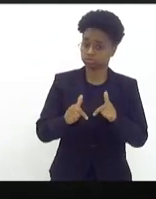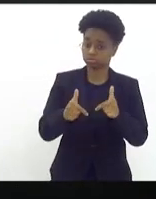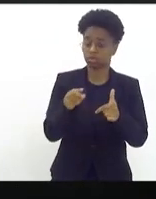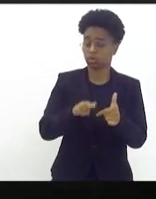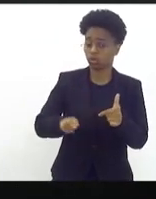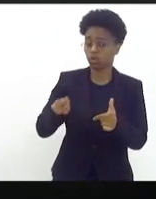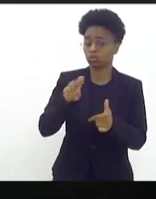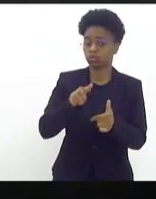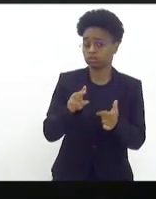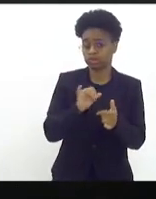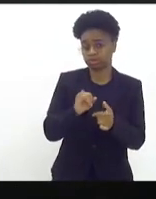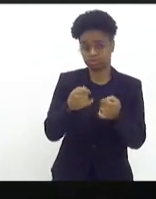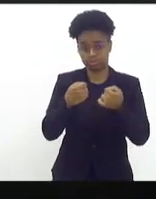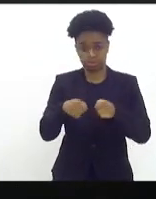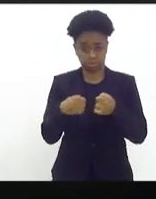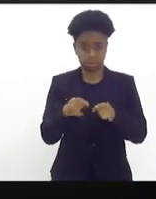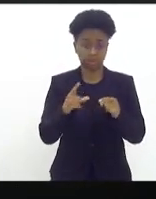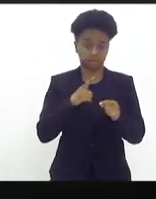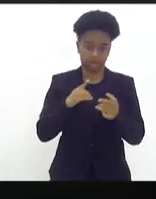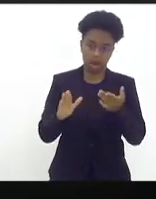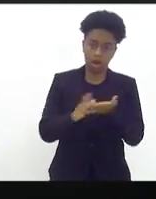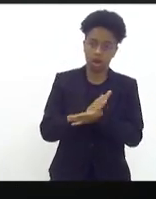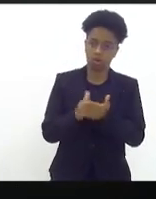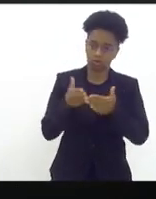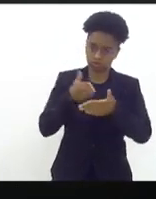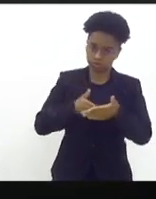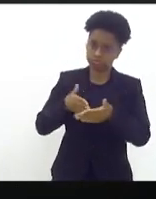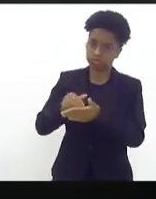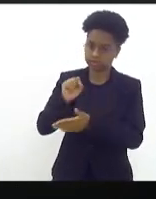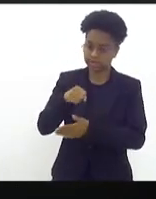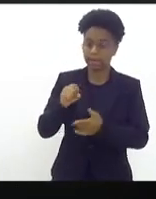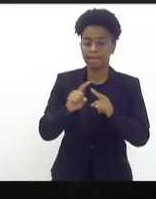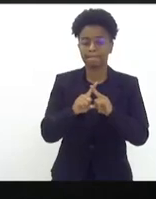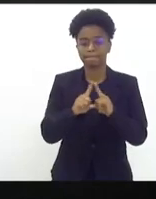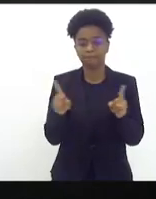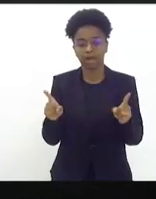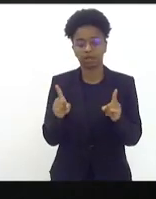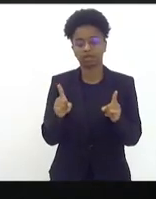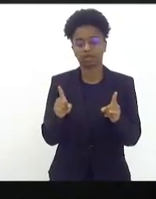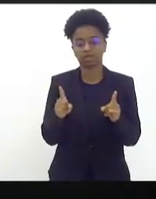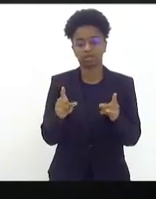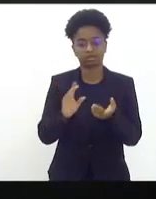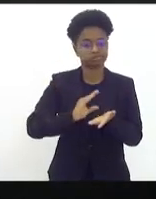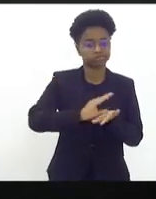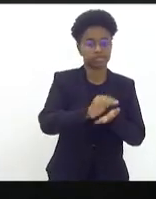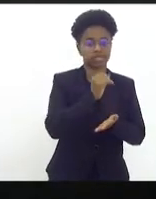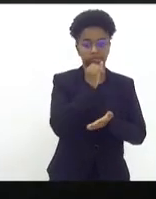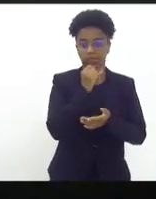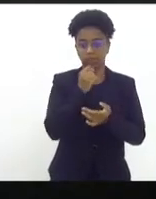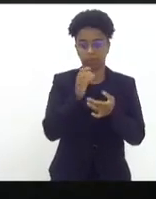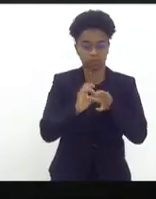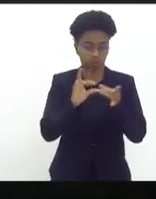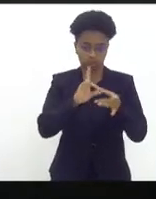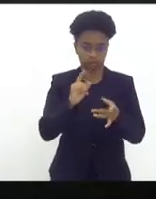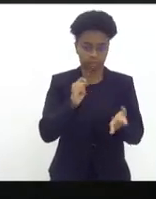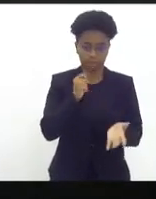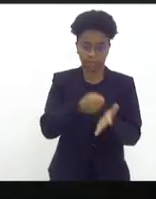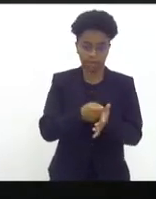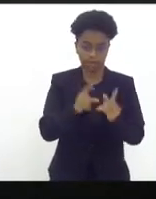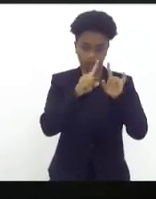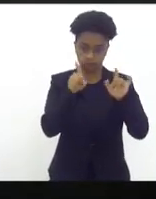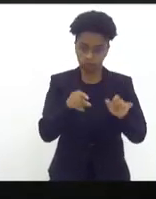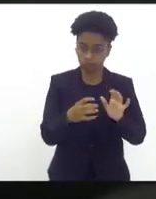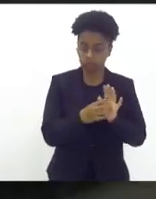algumas restrições, porque esse tipo de repasse não permite, por exemplo, pagamento de pessoal. Mas